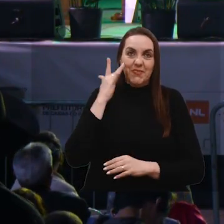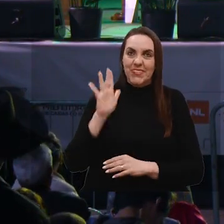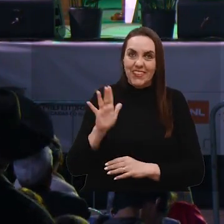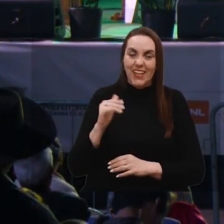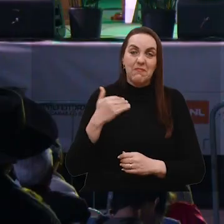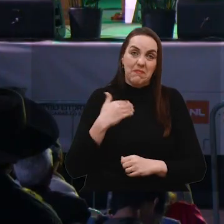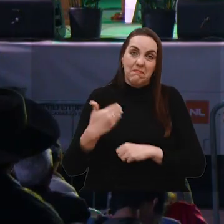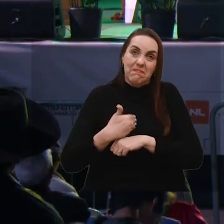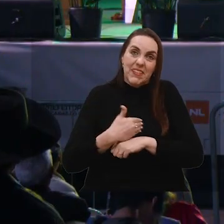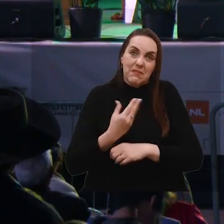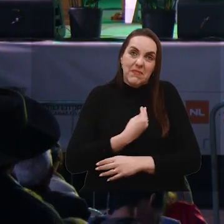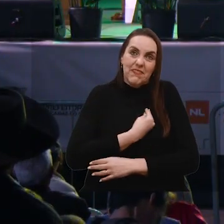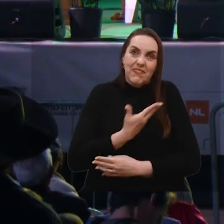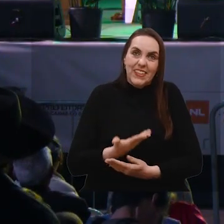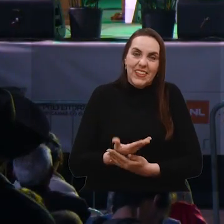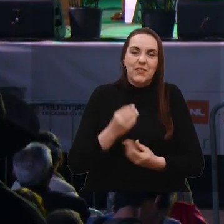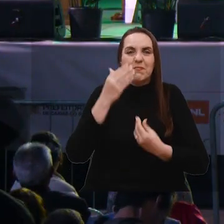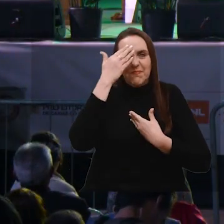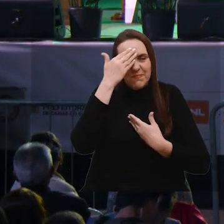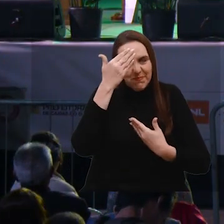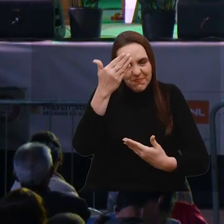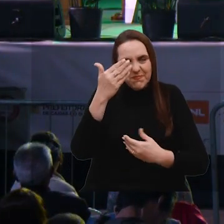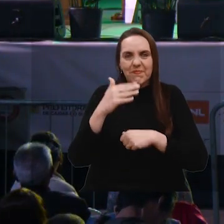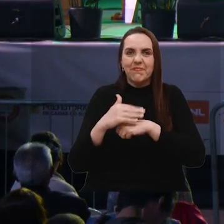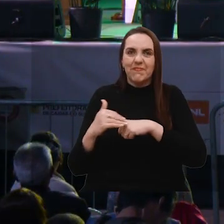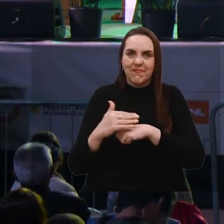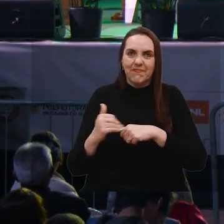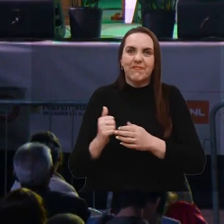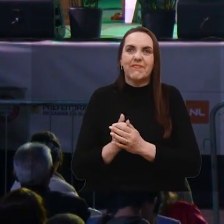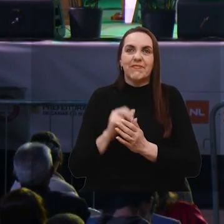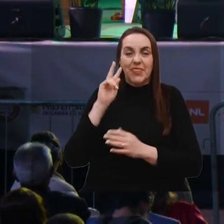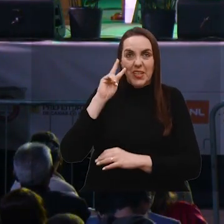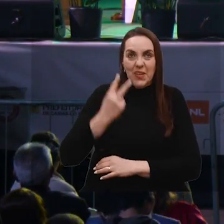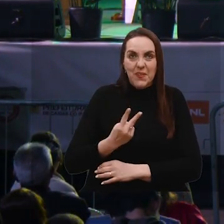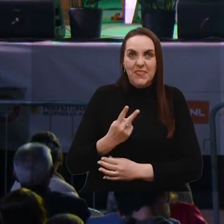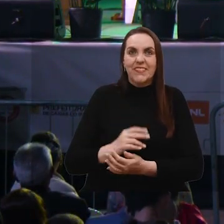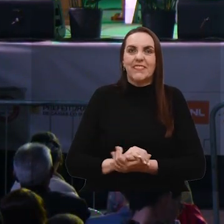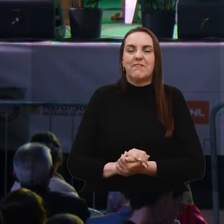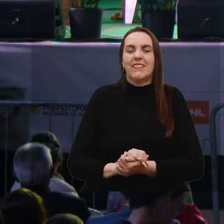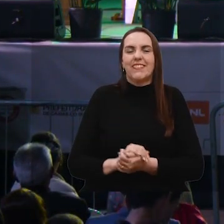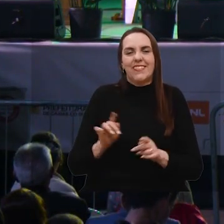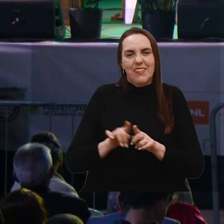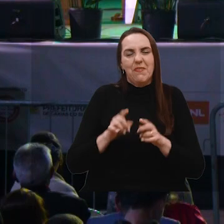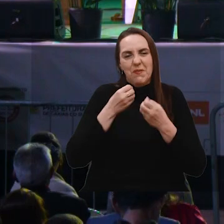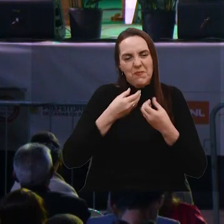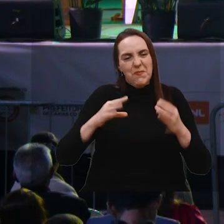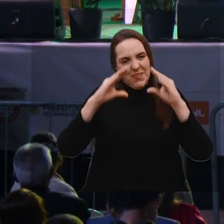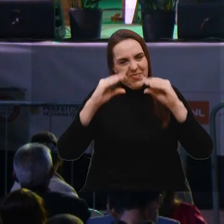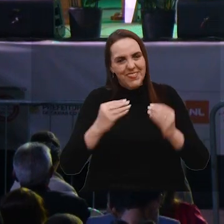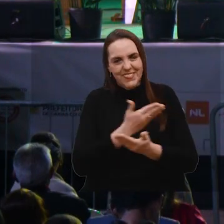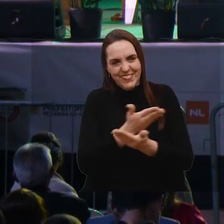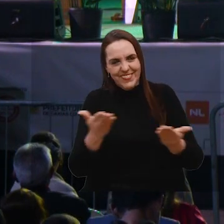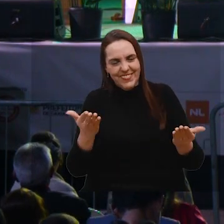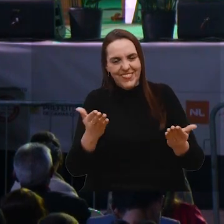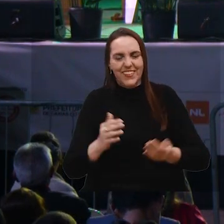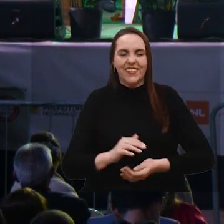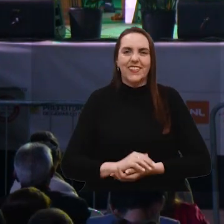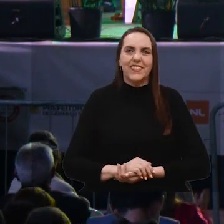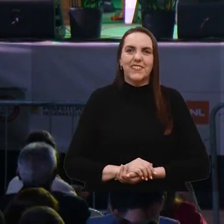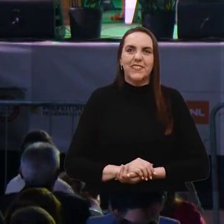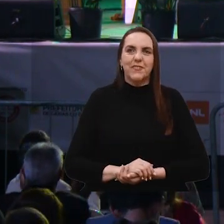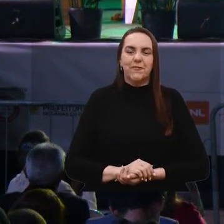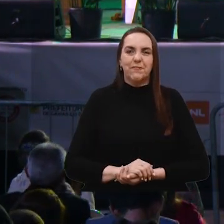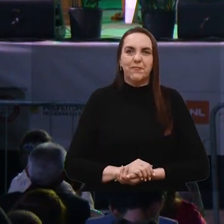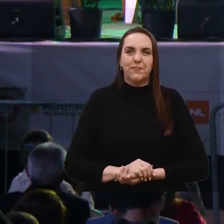isso, né? Muita gente não sabe, mas faz parte da minha vida. Então, muito obrigada pelo carinho, pelo reconhecimento e uma boa